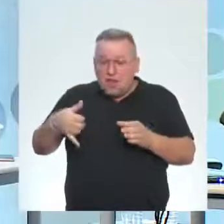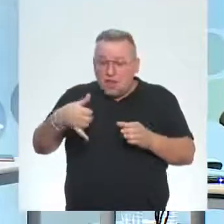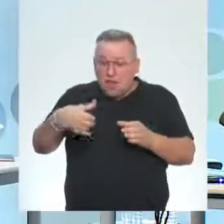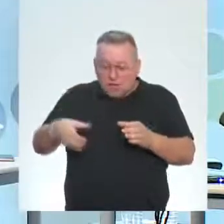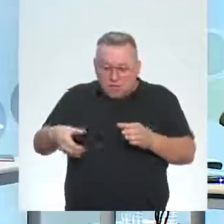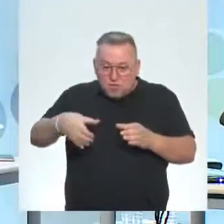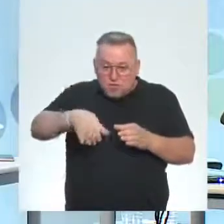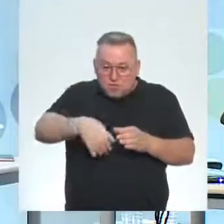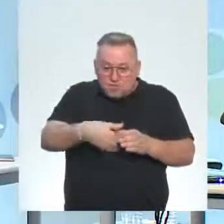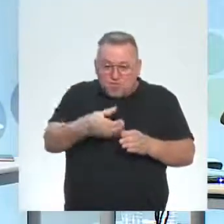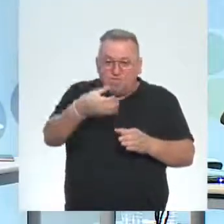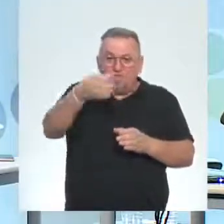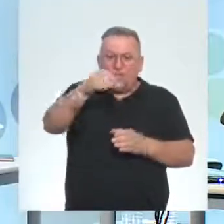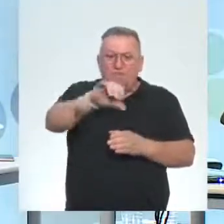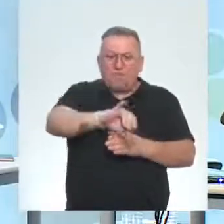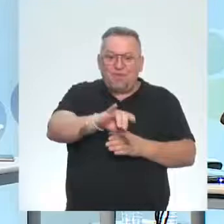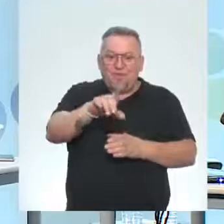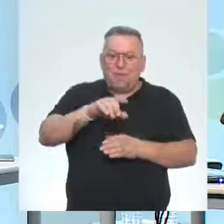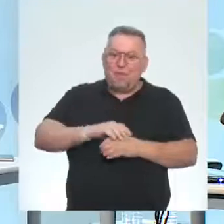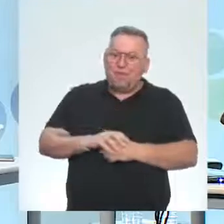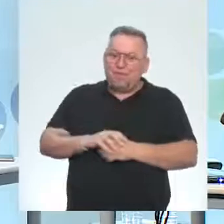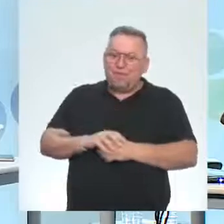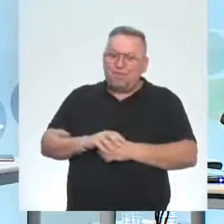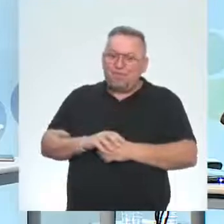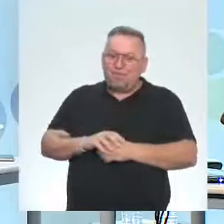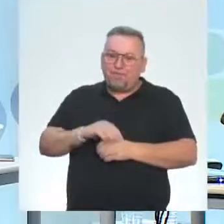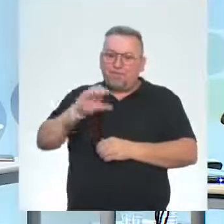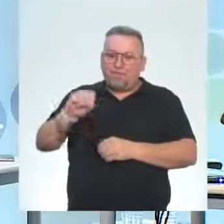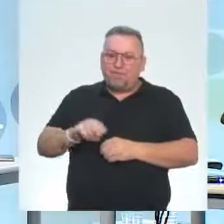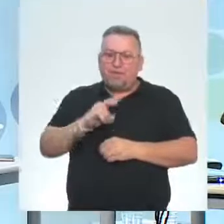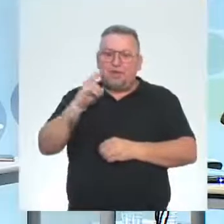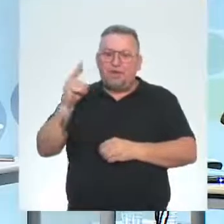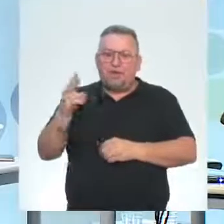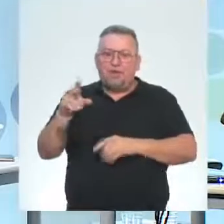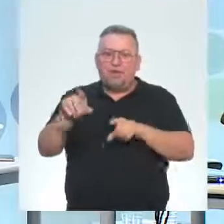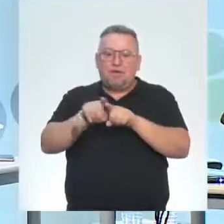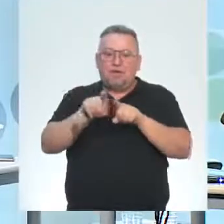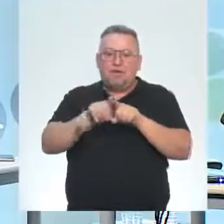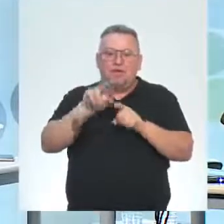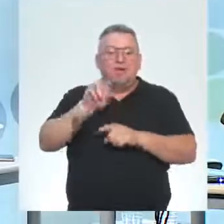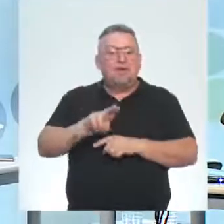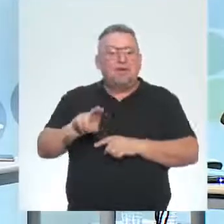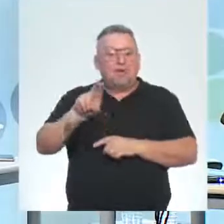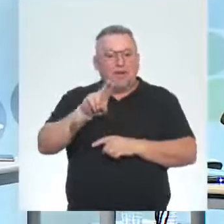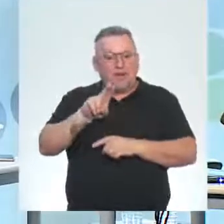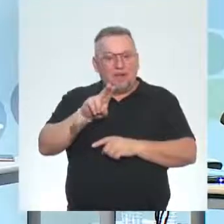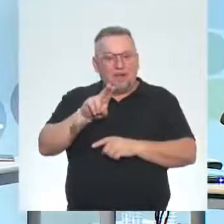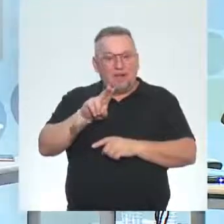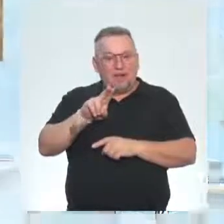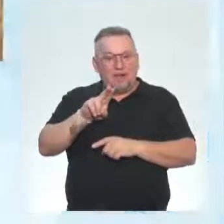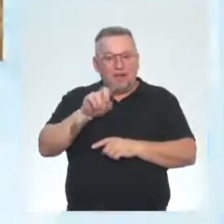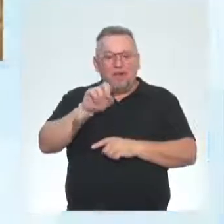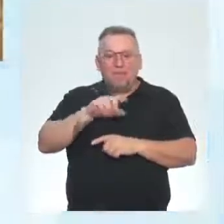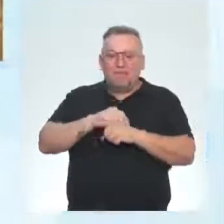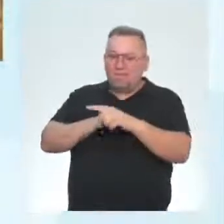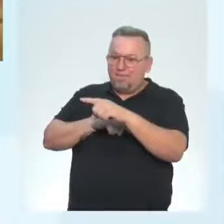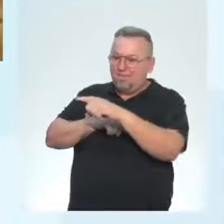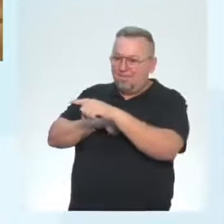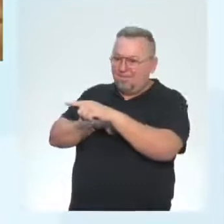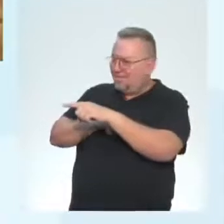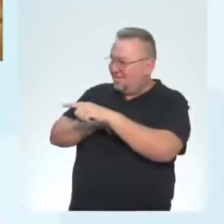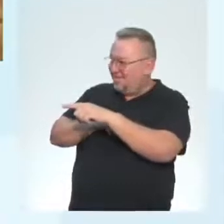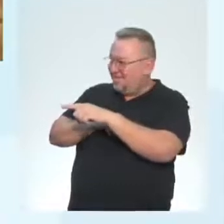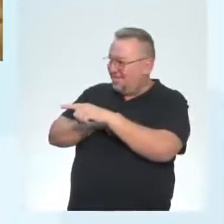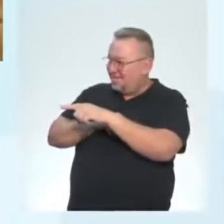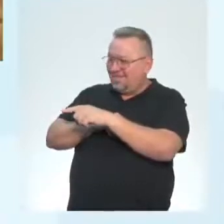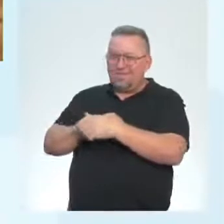xícara comum, como essa daqui, ou então a gente vai utilizar um instrumento medidor como esse aqui que está aparecendo na tela